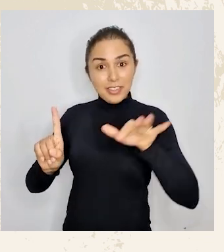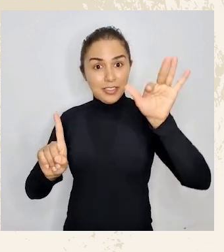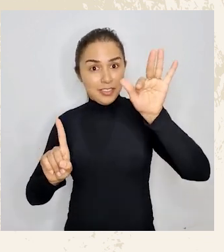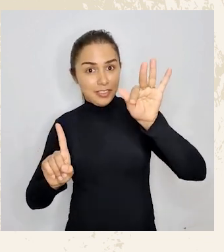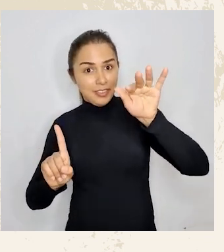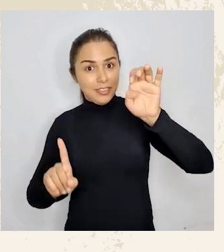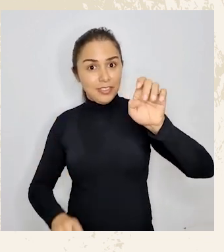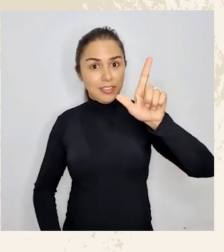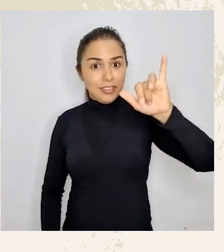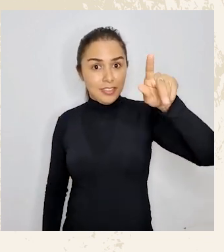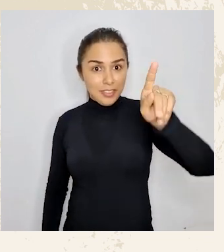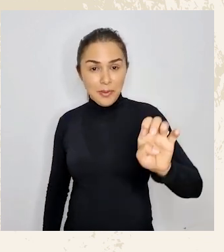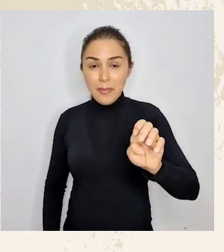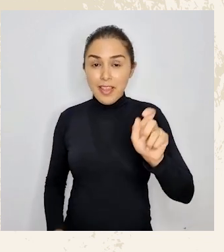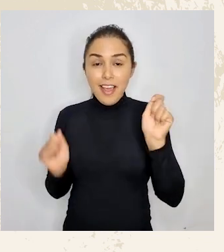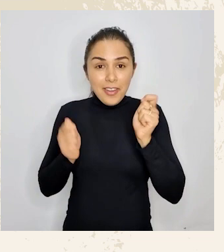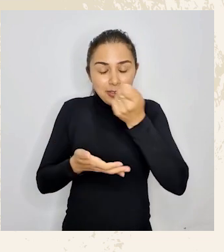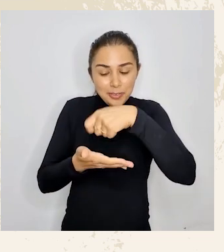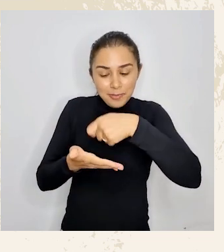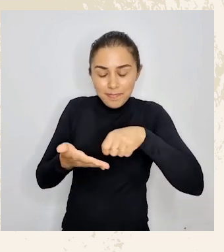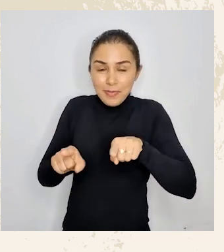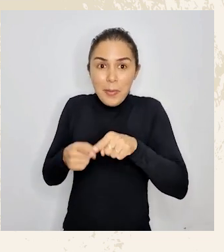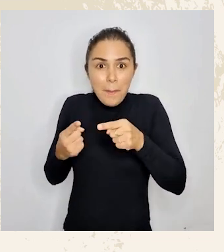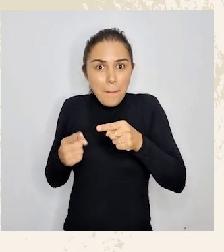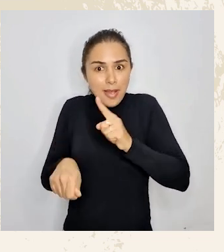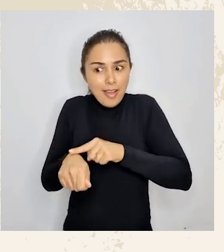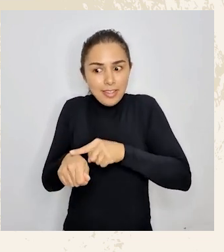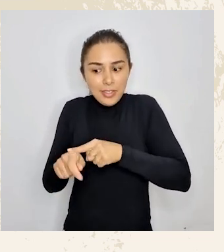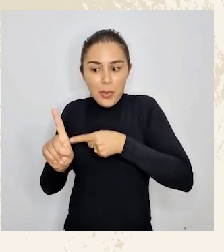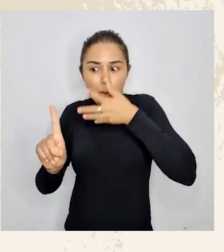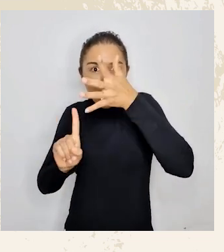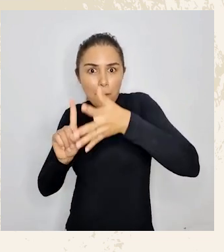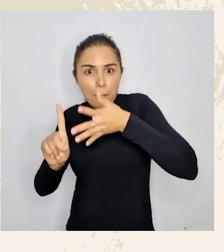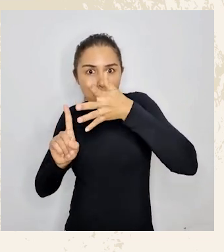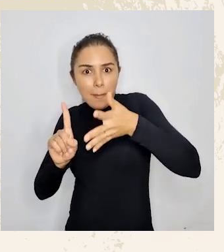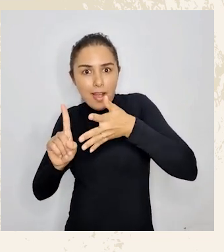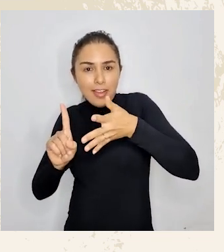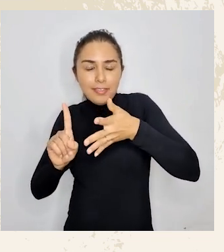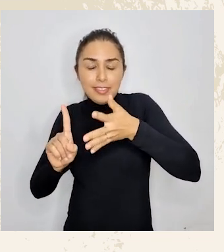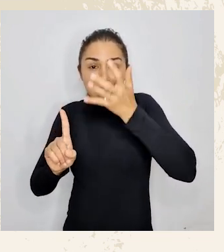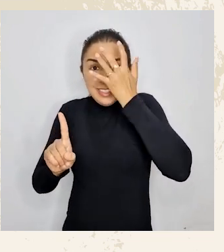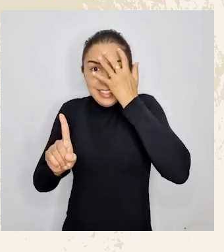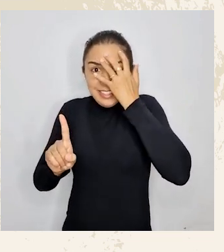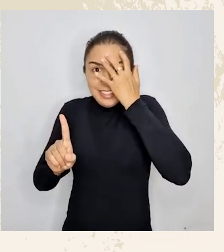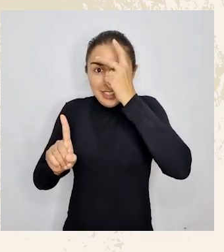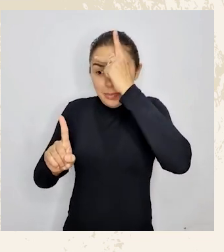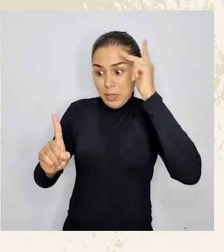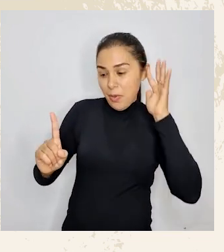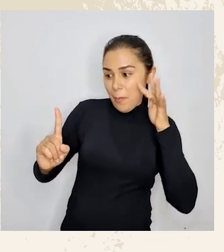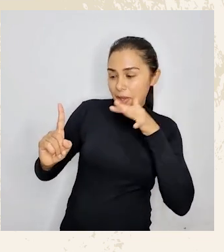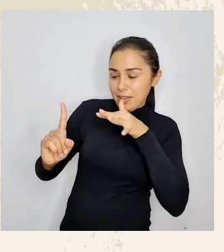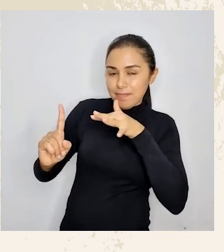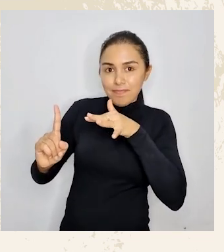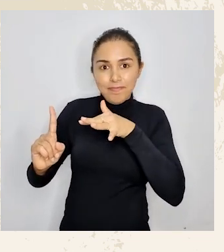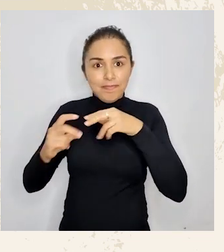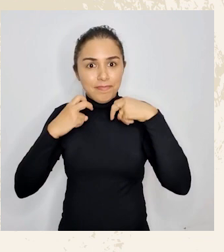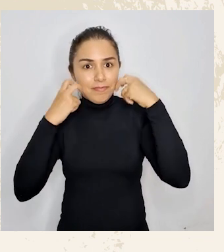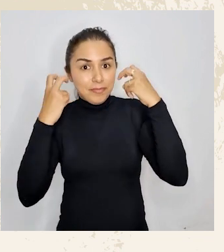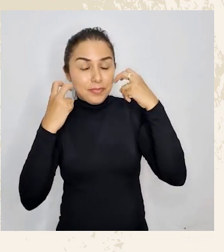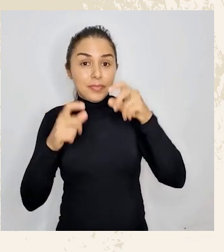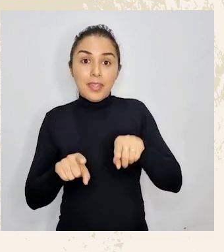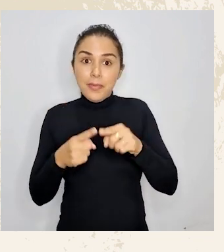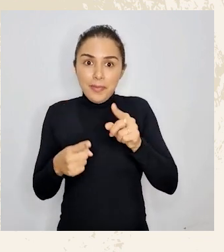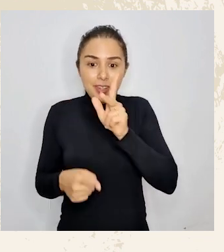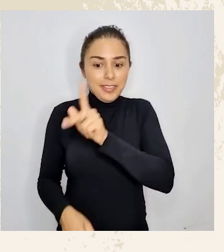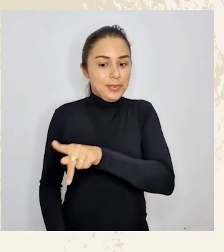adora escrever, mas morre de vergonha de falar em público. Para complicar a situação, a professora de